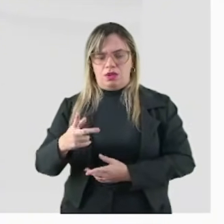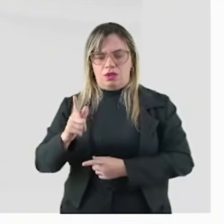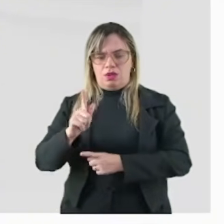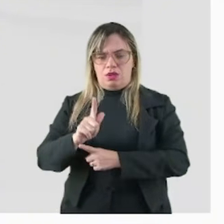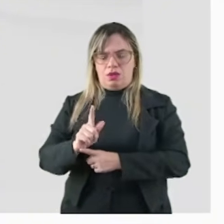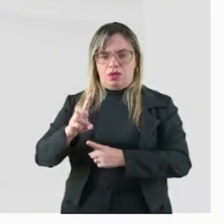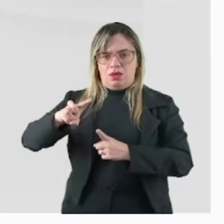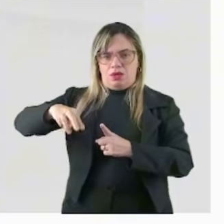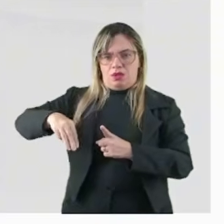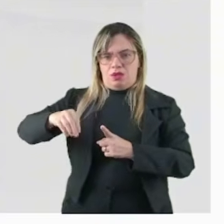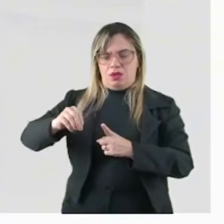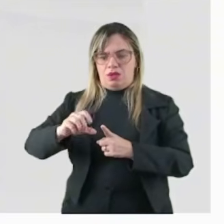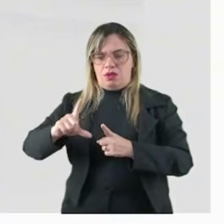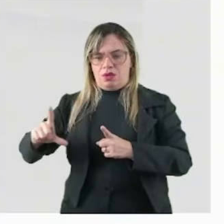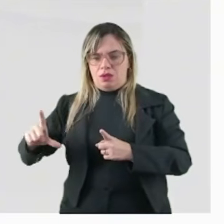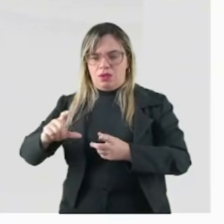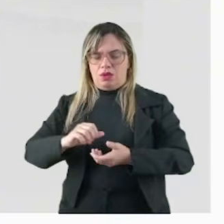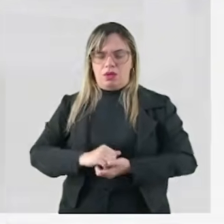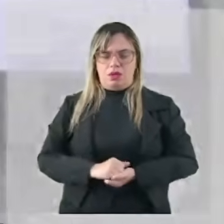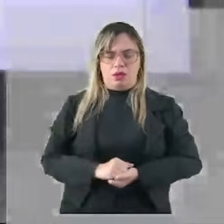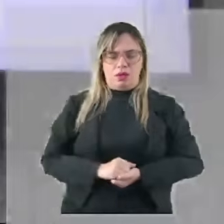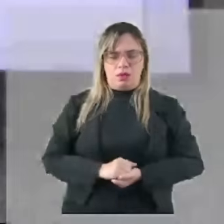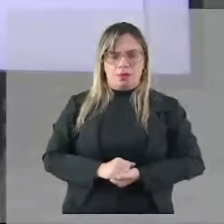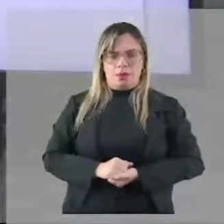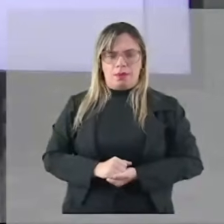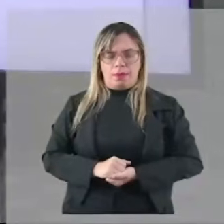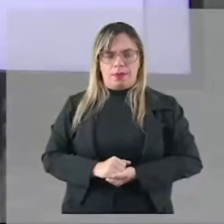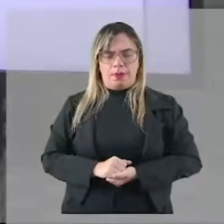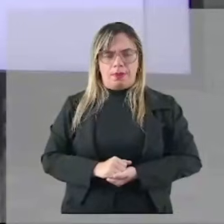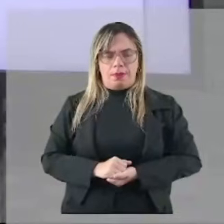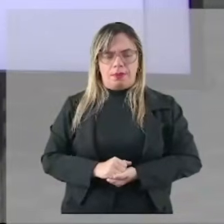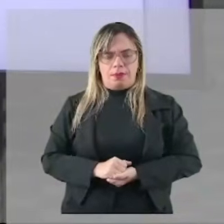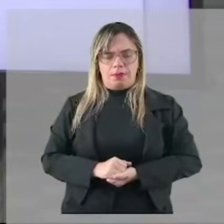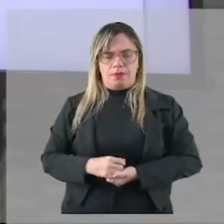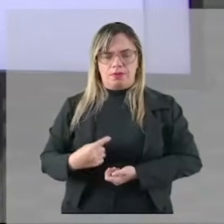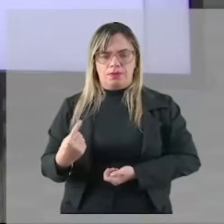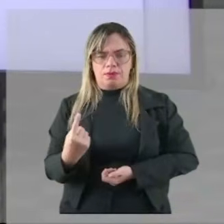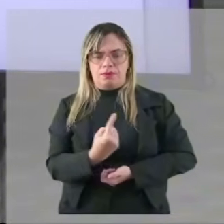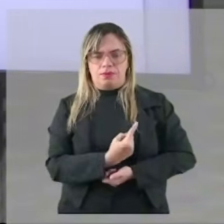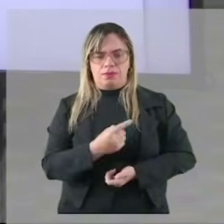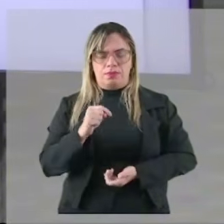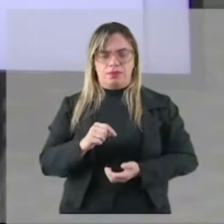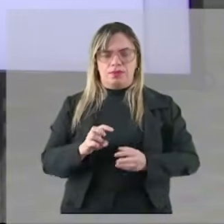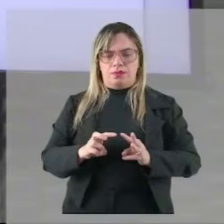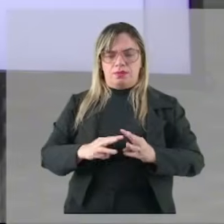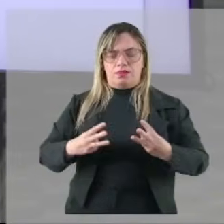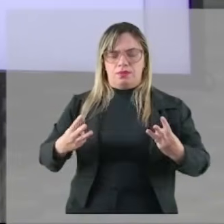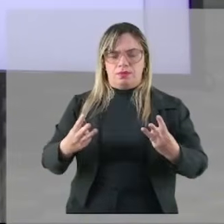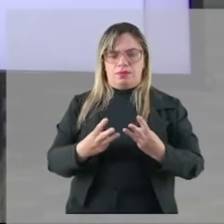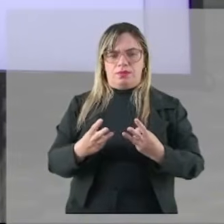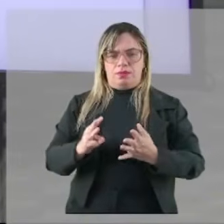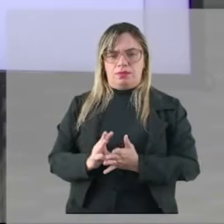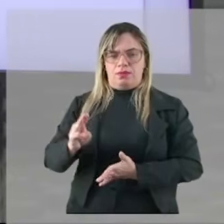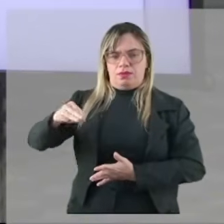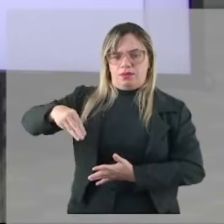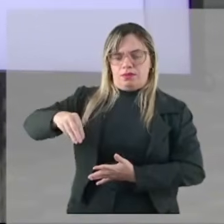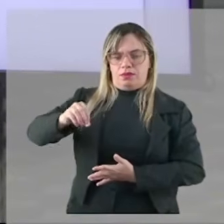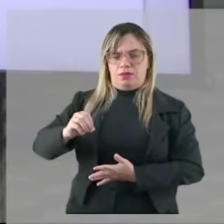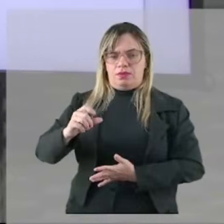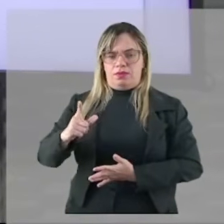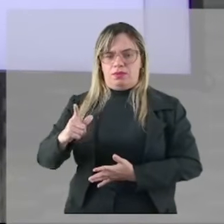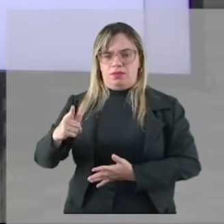por mol. 342 gramas por mol. Então tá aí a nossa massa molar tá, da nossa